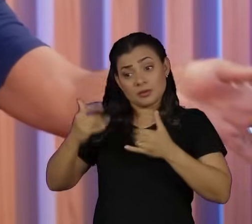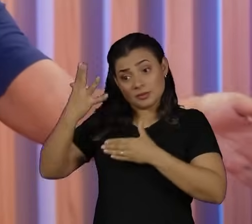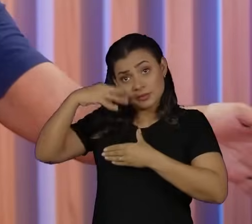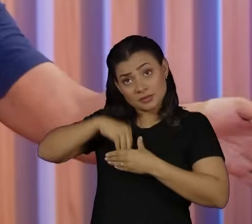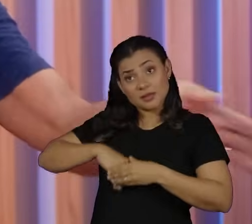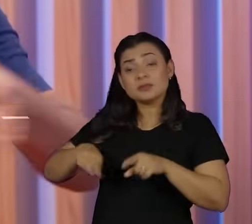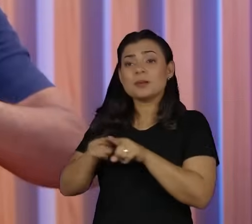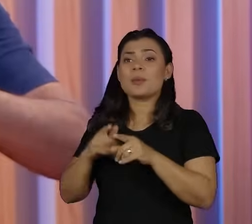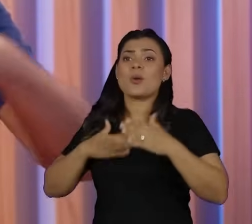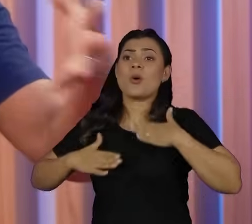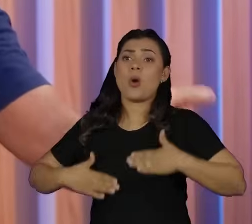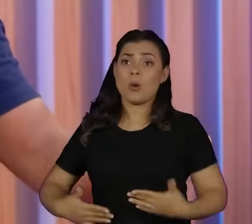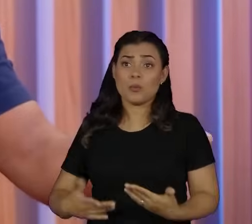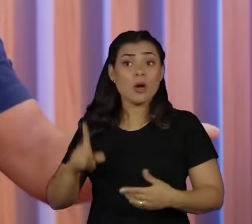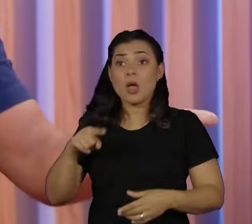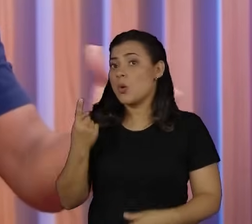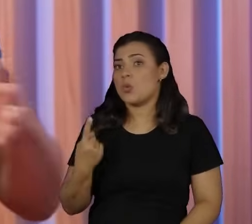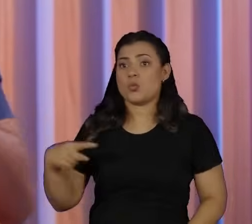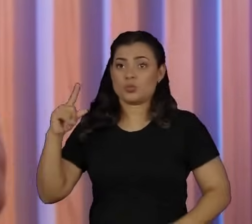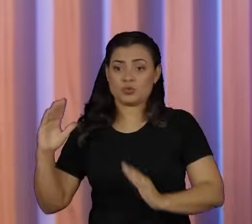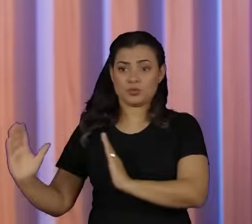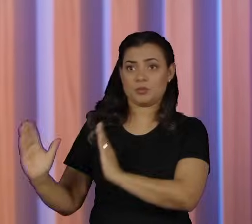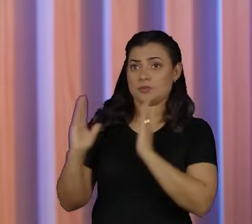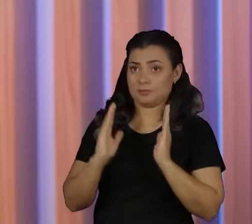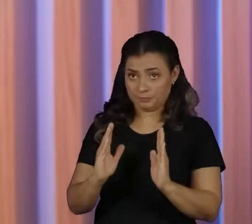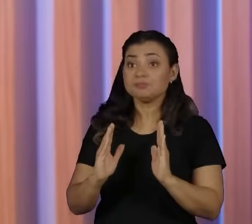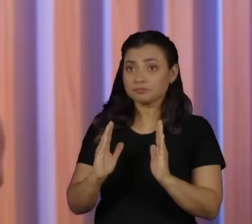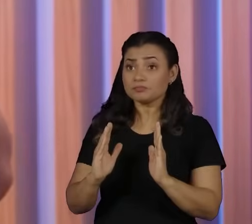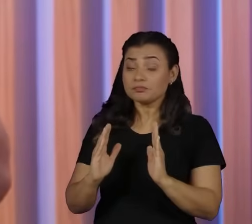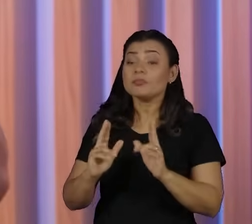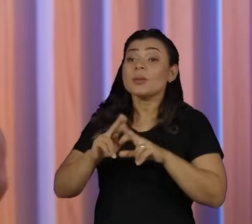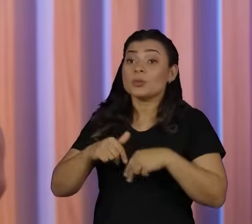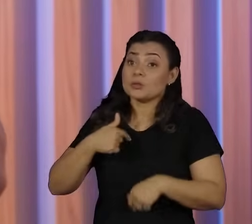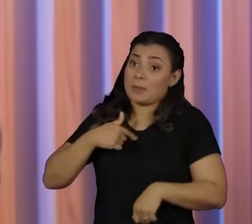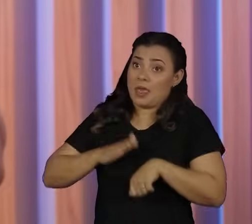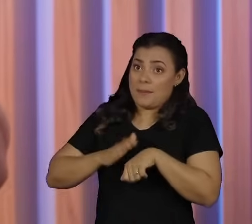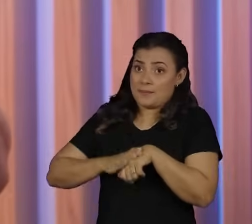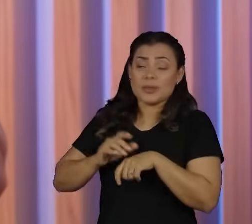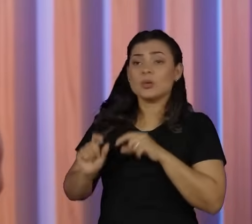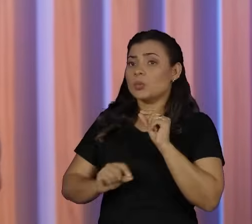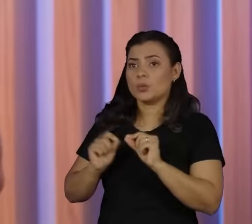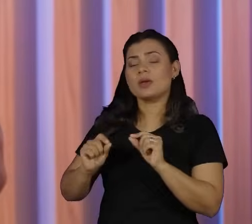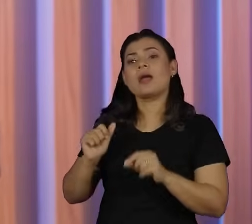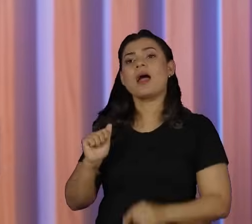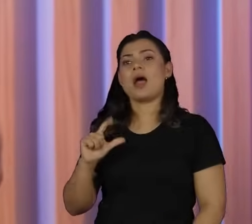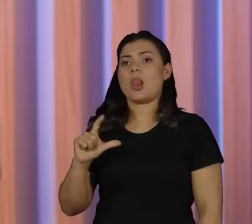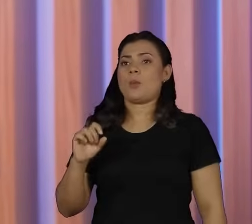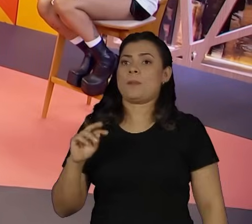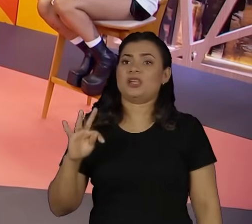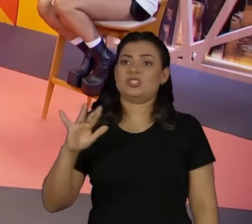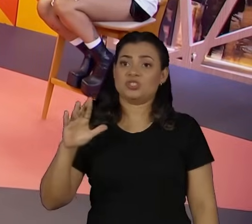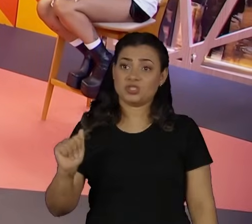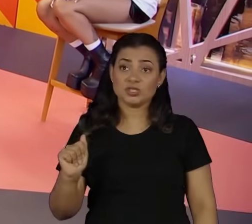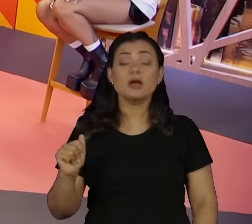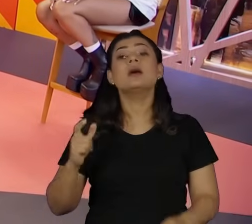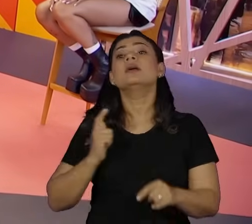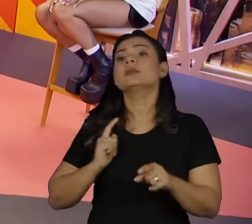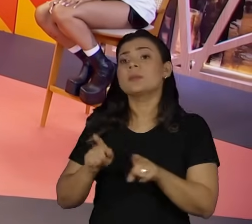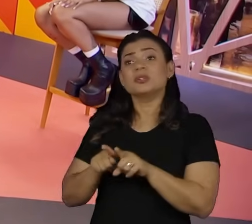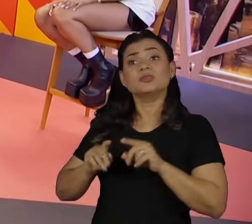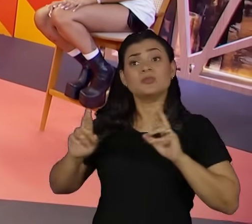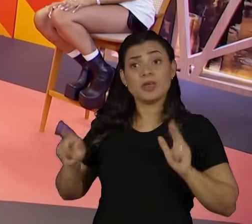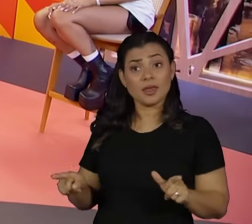chegar no corpo físico, que é o último estágio. Então, para mim, a alopatia tem a sua função, mas ela